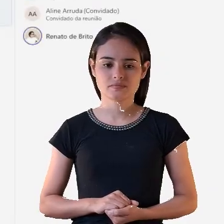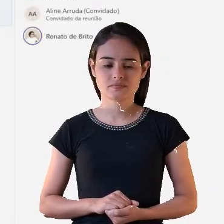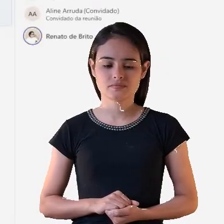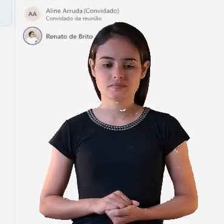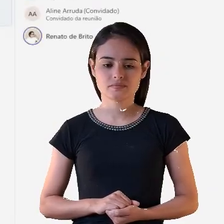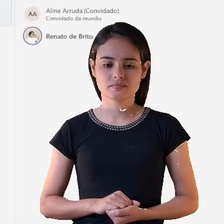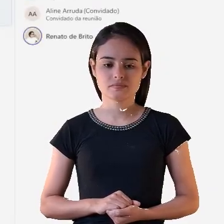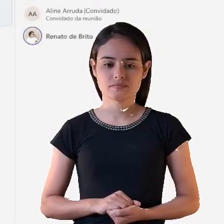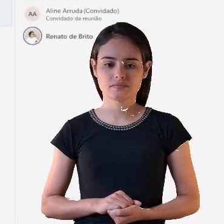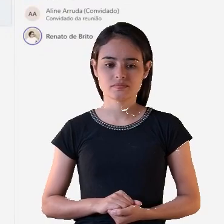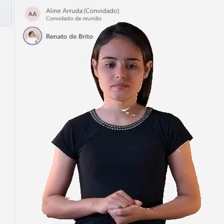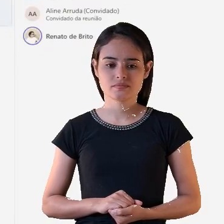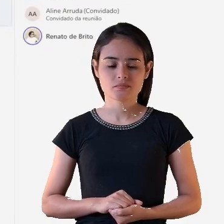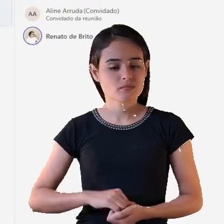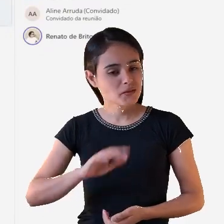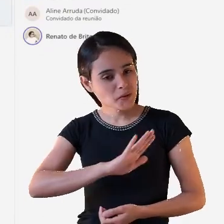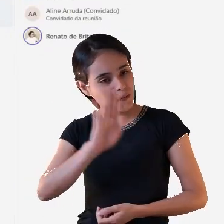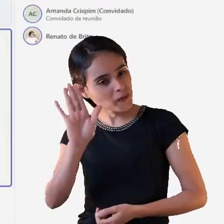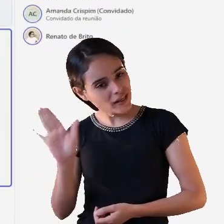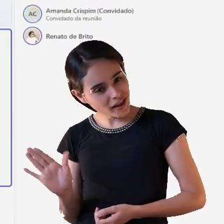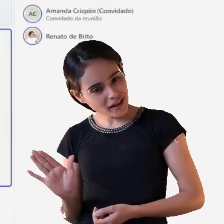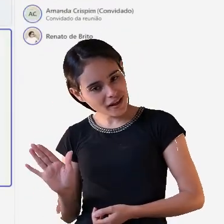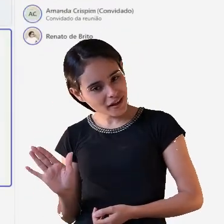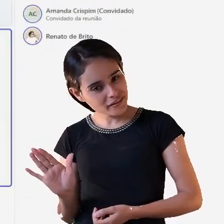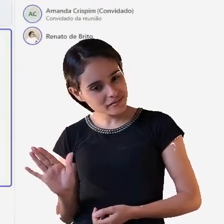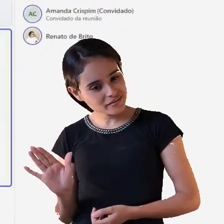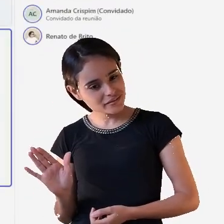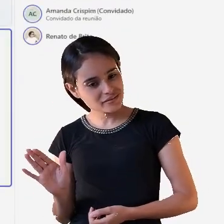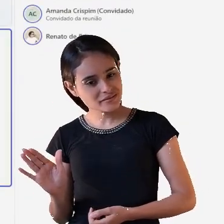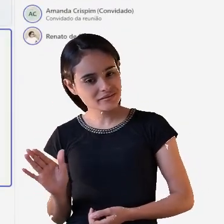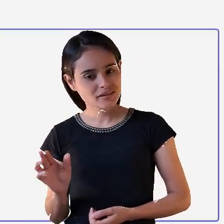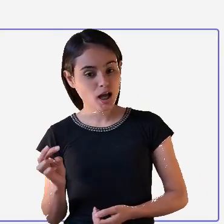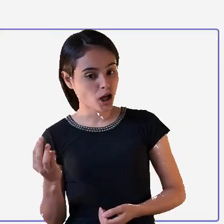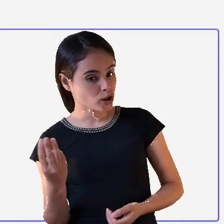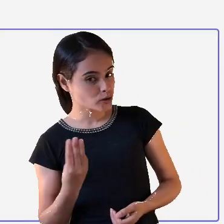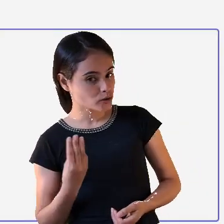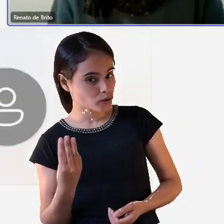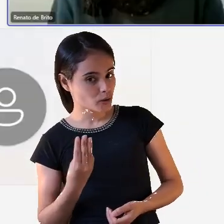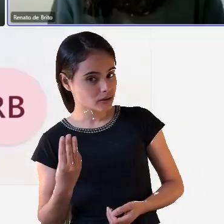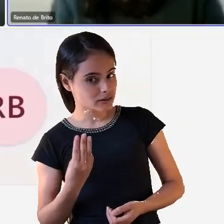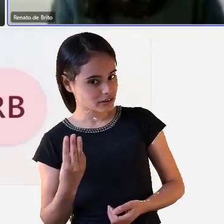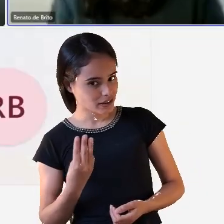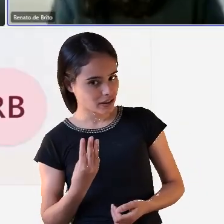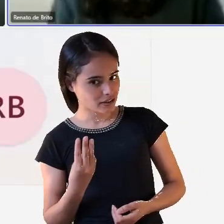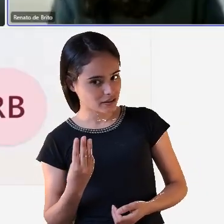Olá, pessoal, estou de volta aqui. Só aguardando uma confirmação de que eu estou no ar.